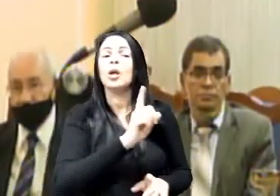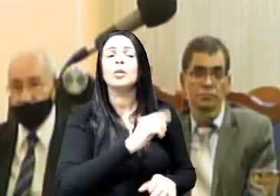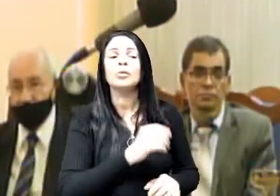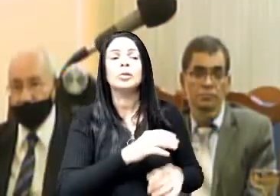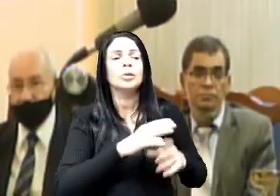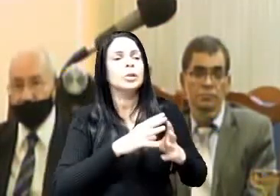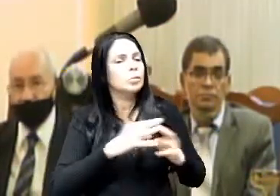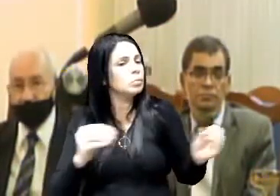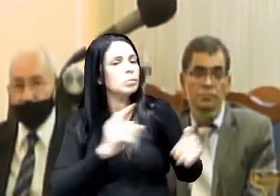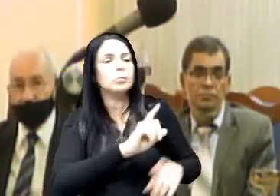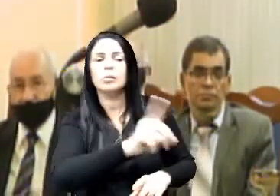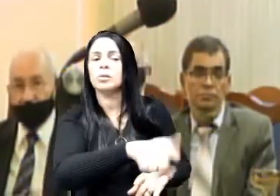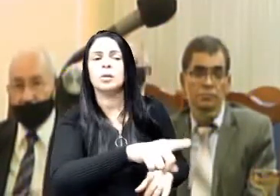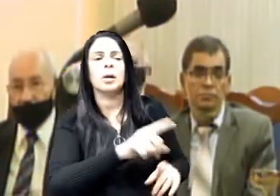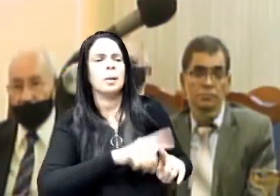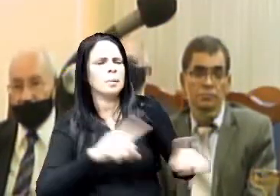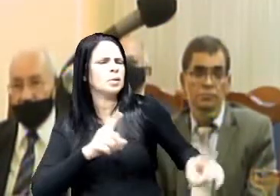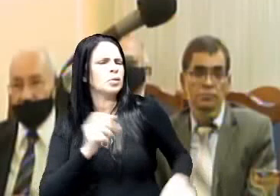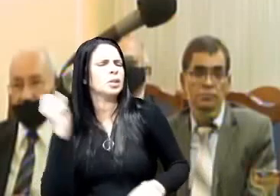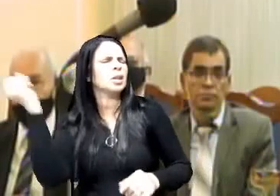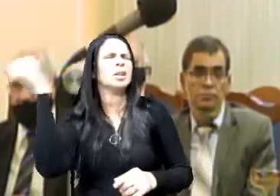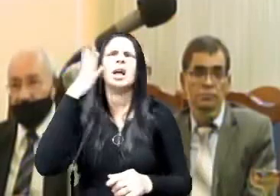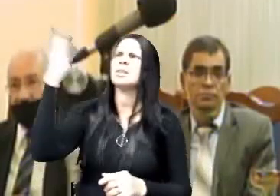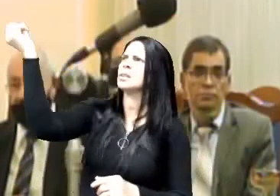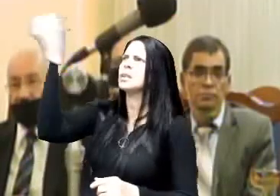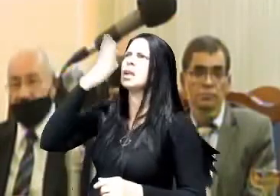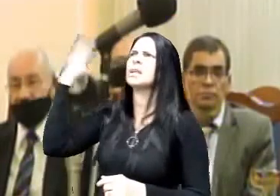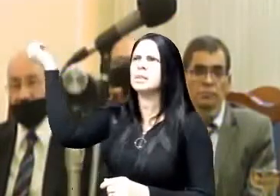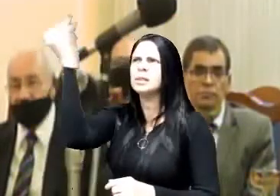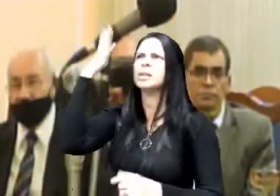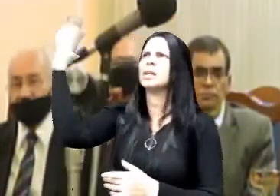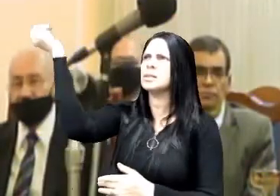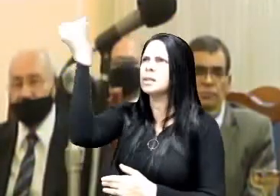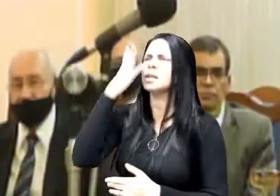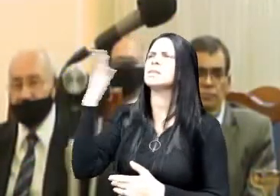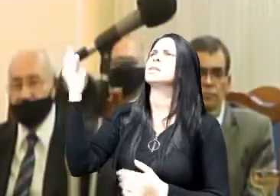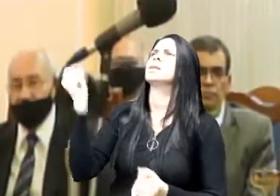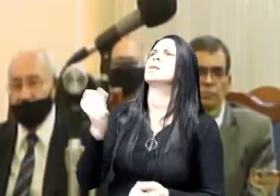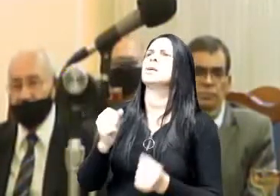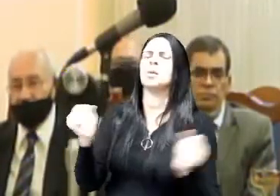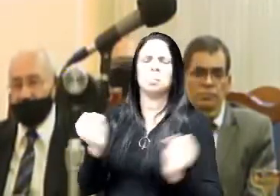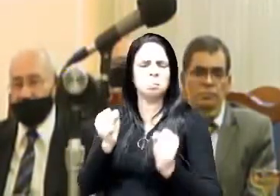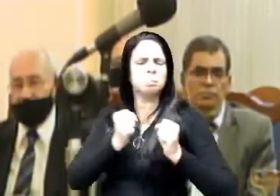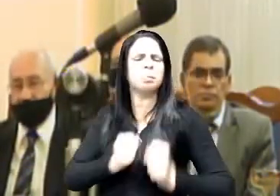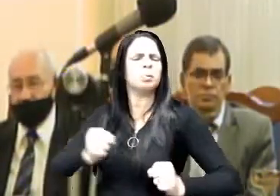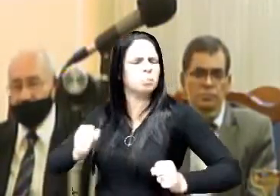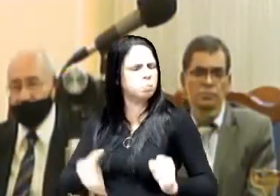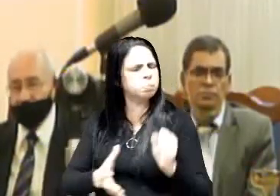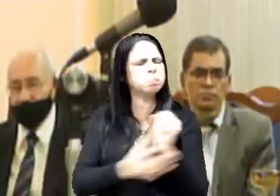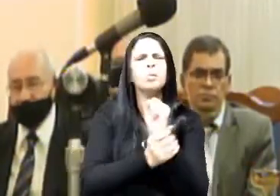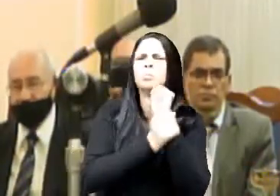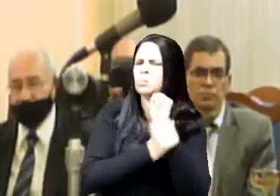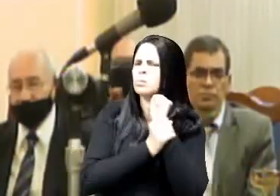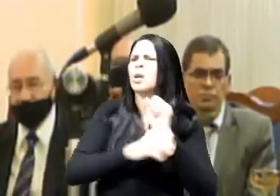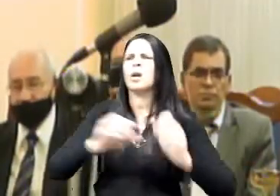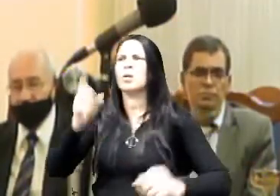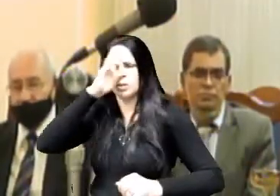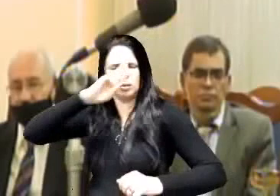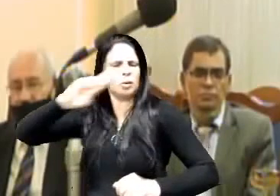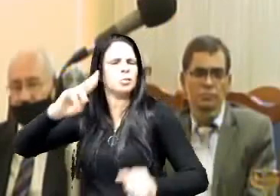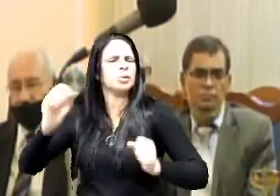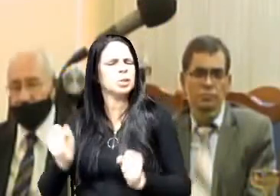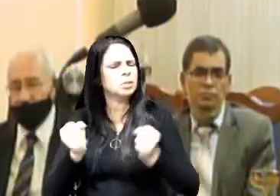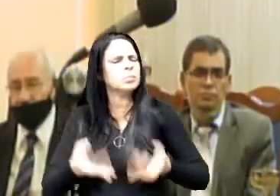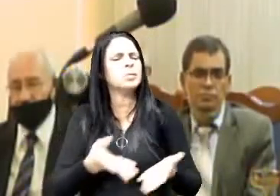Mas eu vou te dar graça, graça, graça, graça, graça, graça. Graça aí é um poder fortalecedor. Eu vou te dar poder, poder,